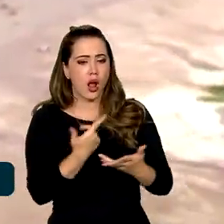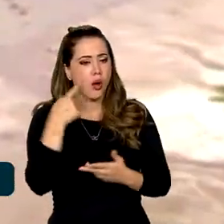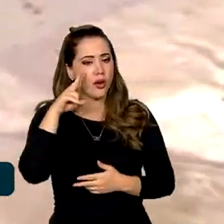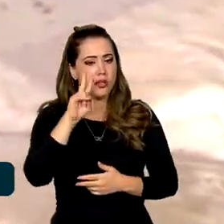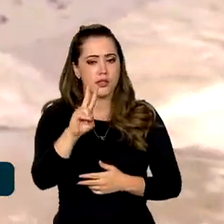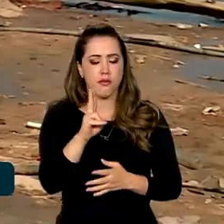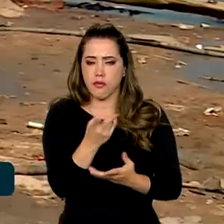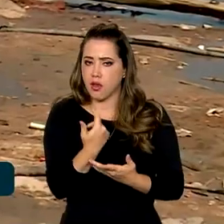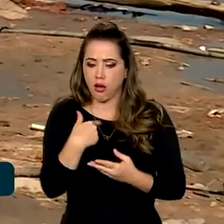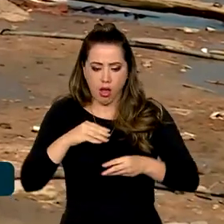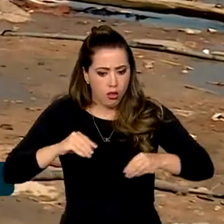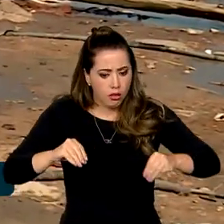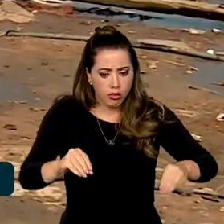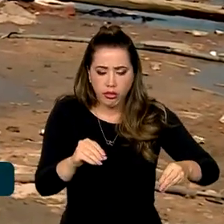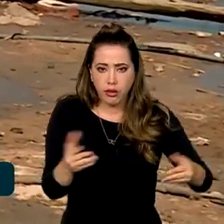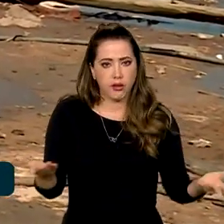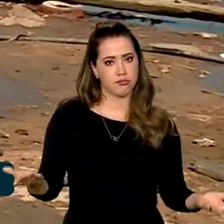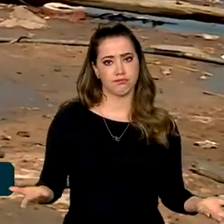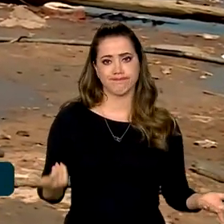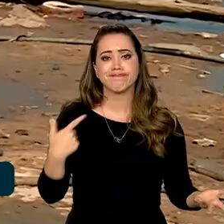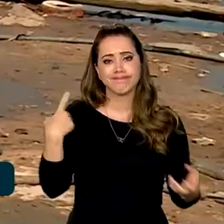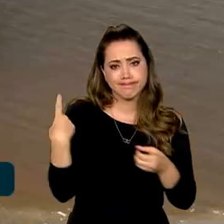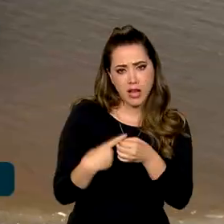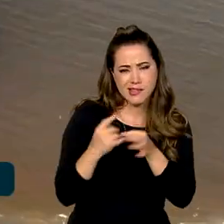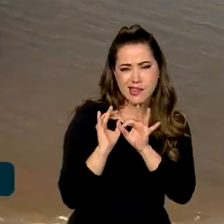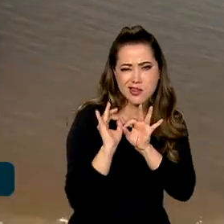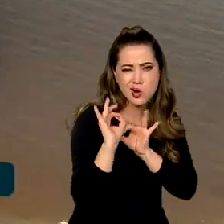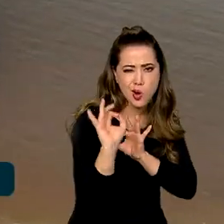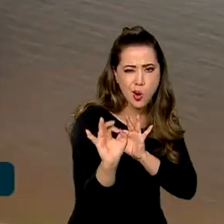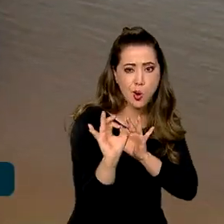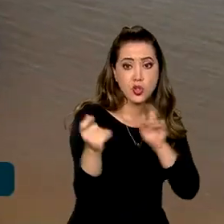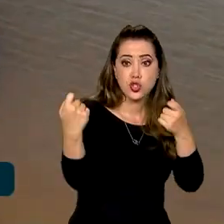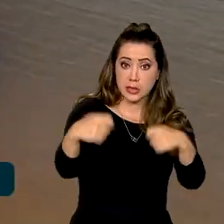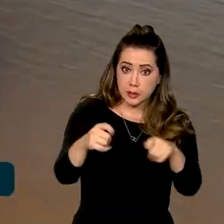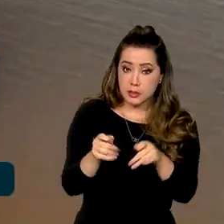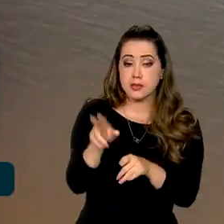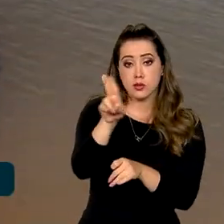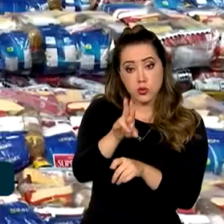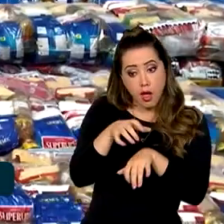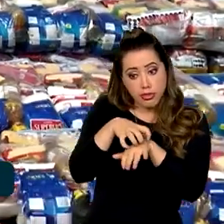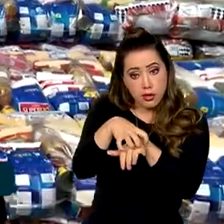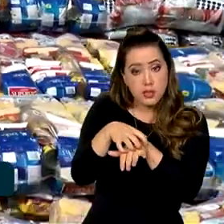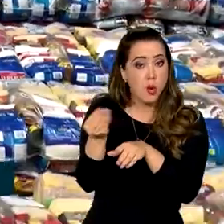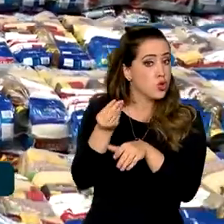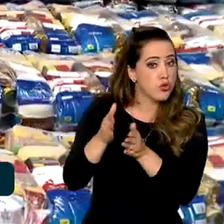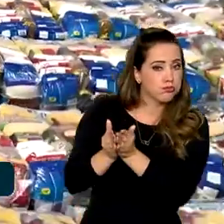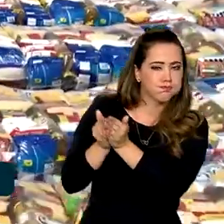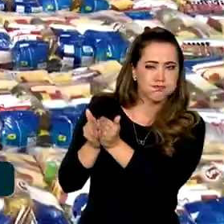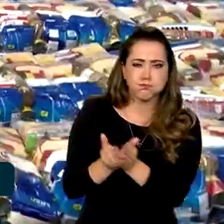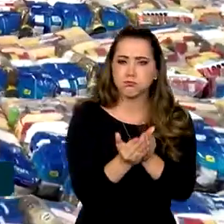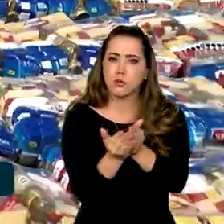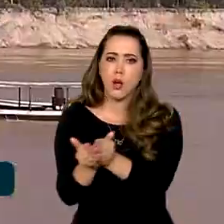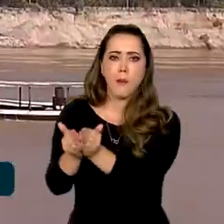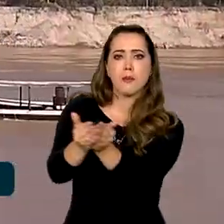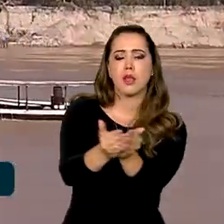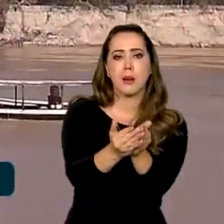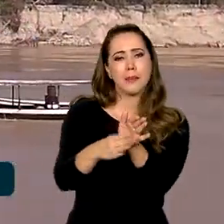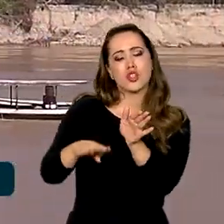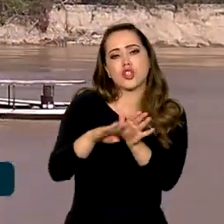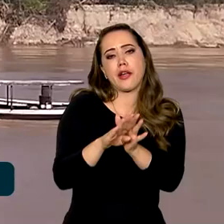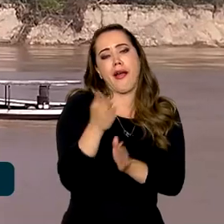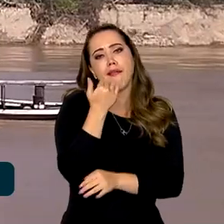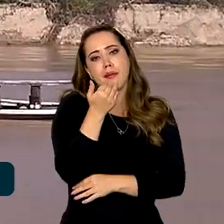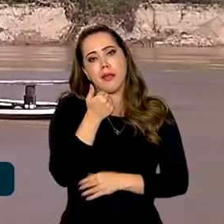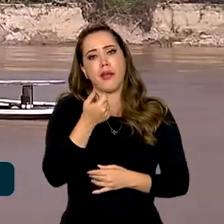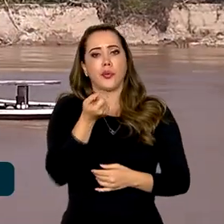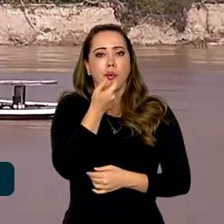faixa de chão. As cidades mais afastadas, que dependem do transporte por rios para receber alimentos, combustível